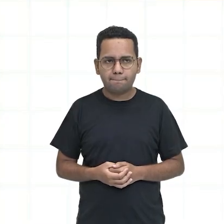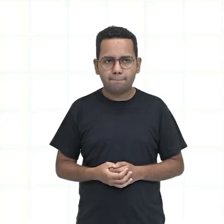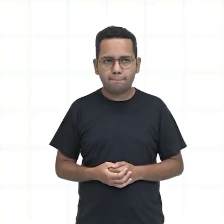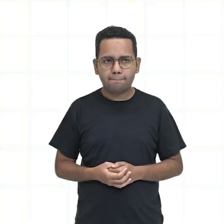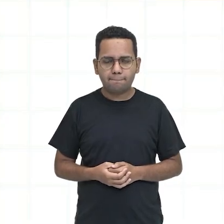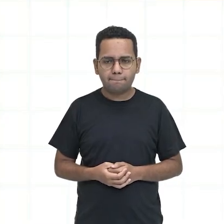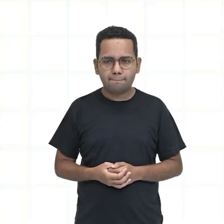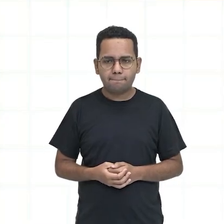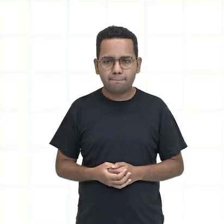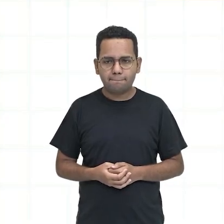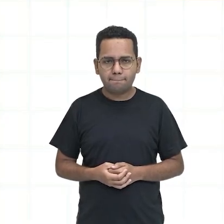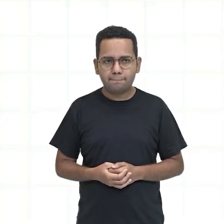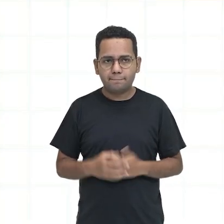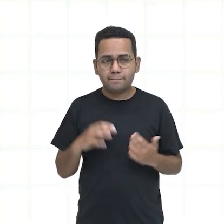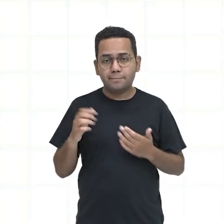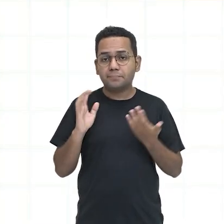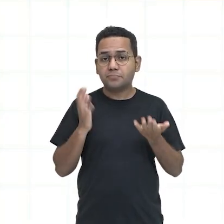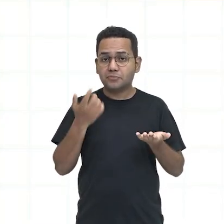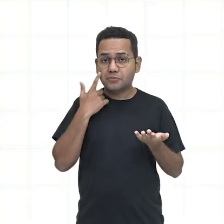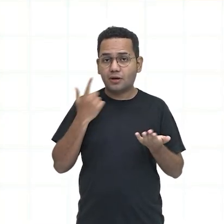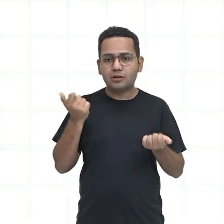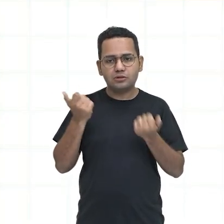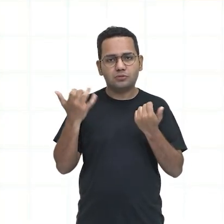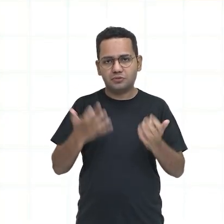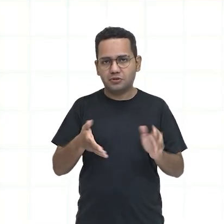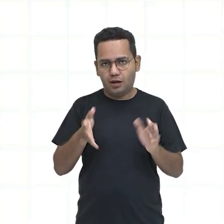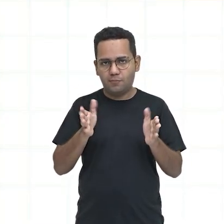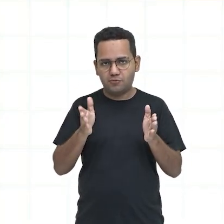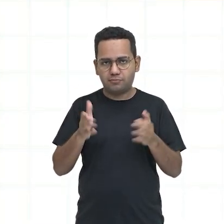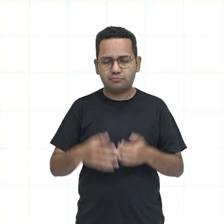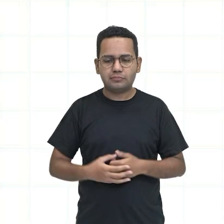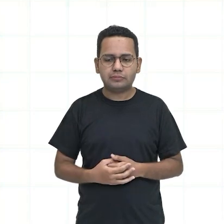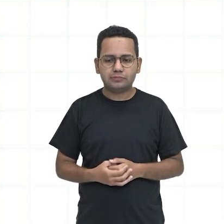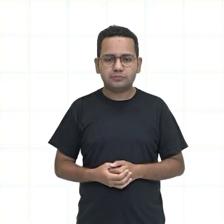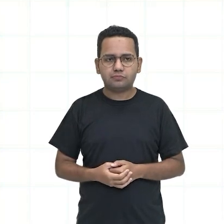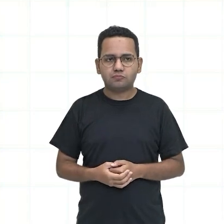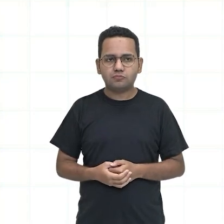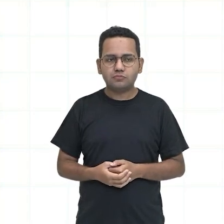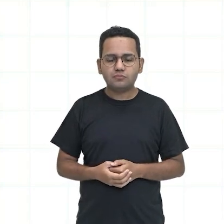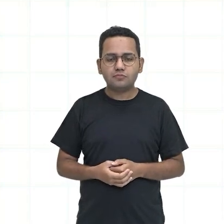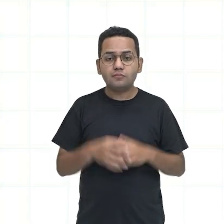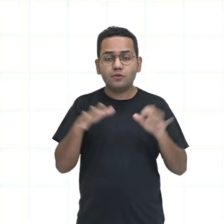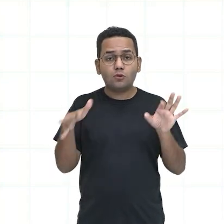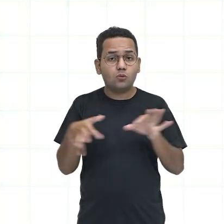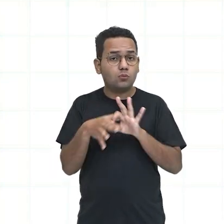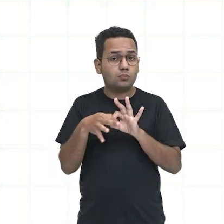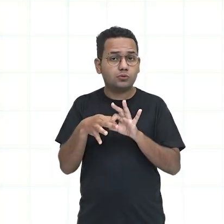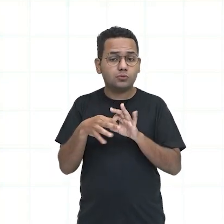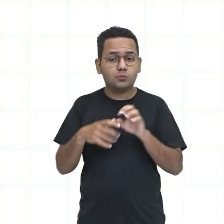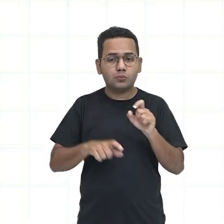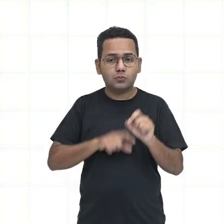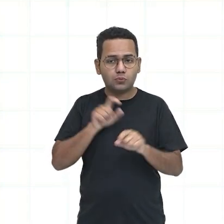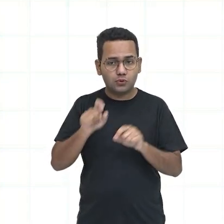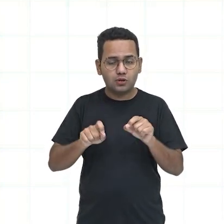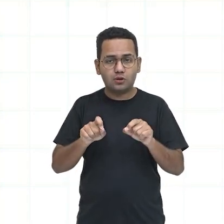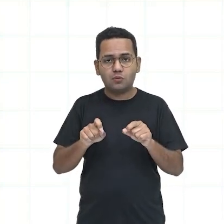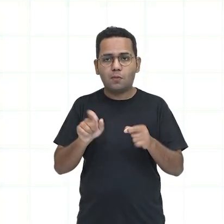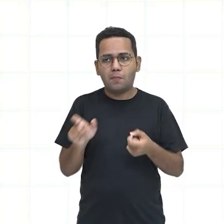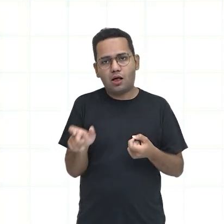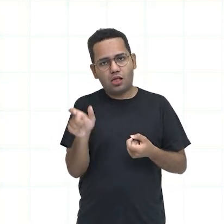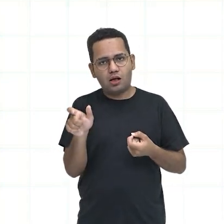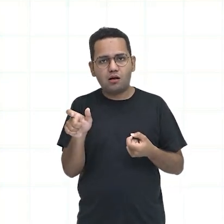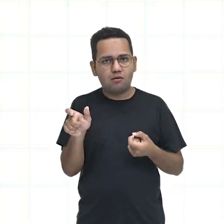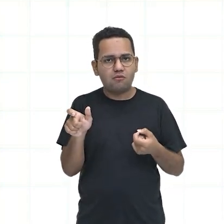já falamos sobre a classificação dessas orações estarem conectadas com o seu conectivo, né? O